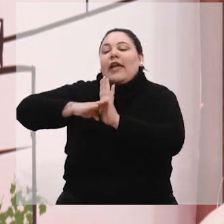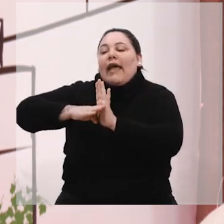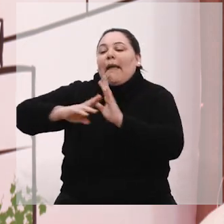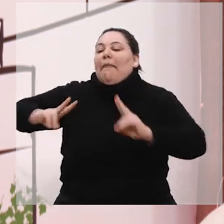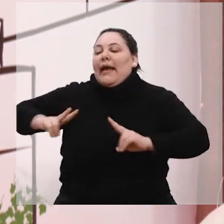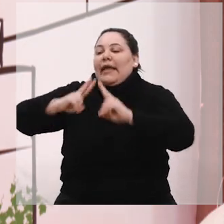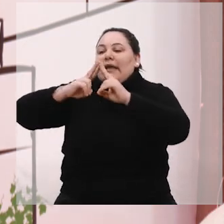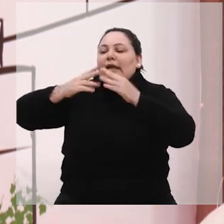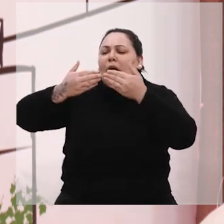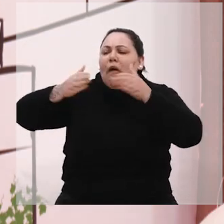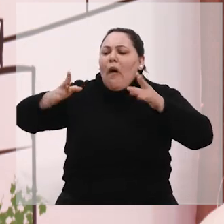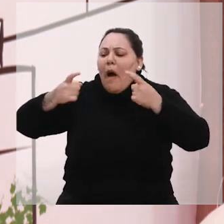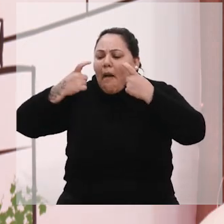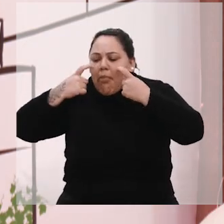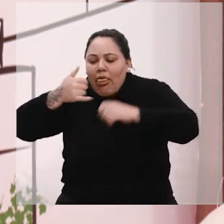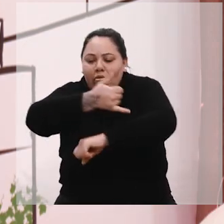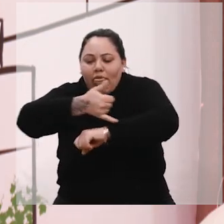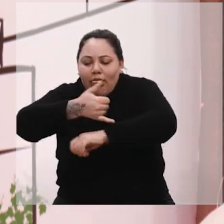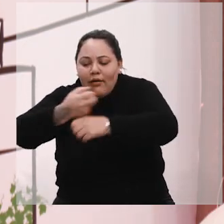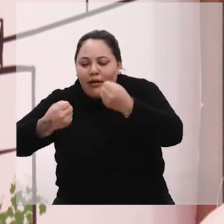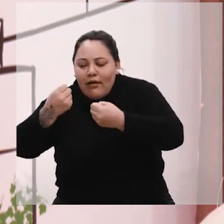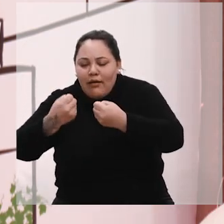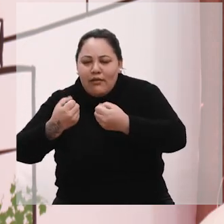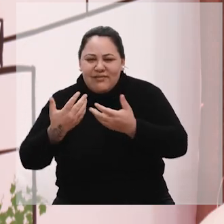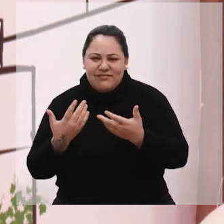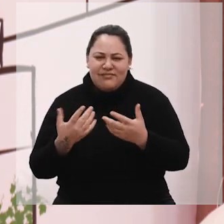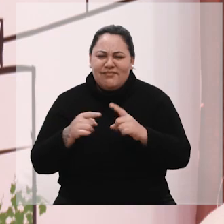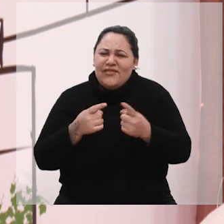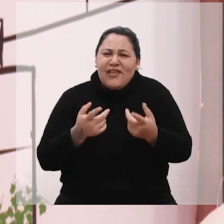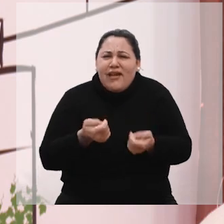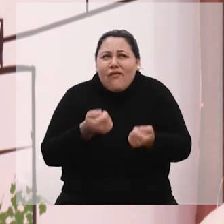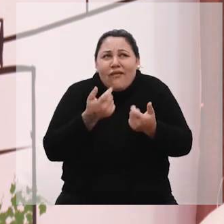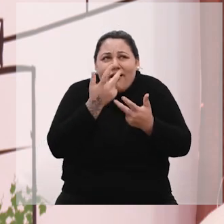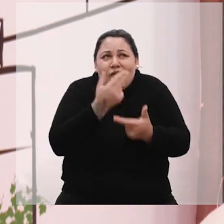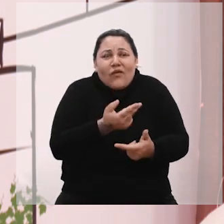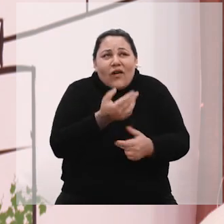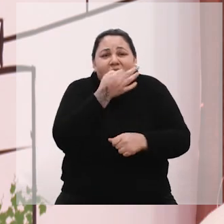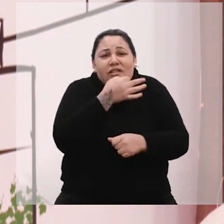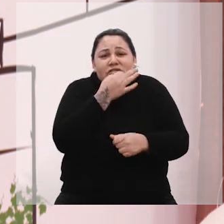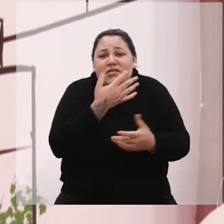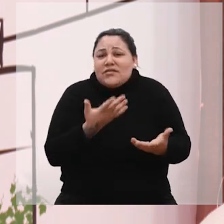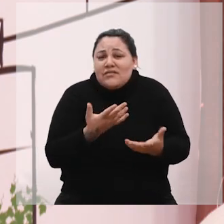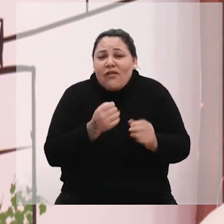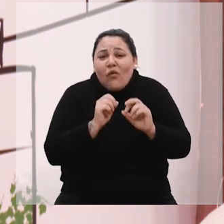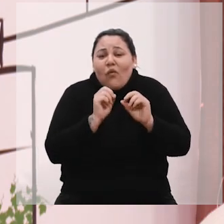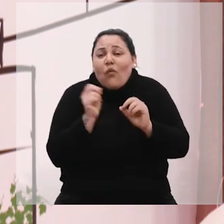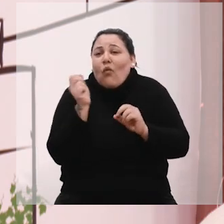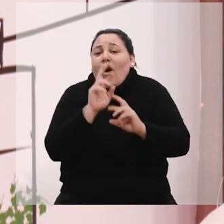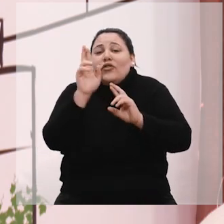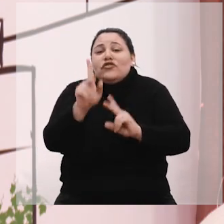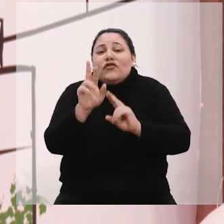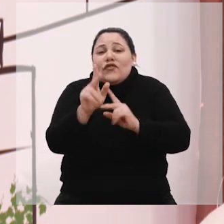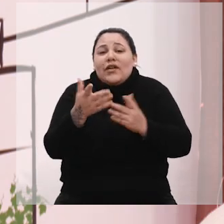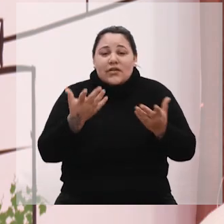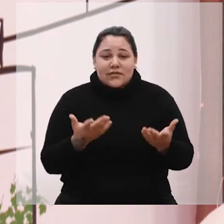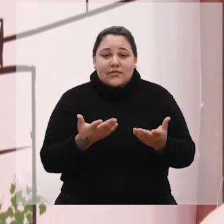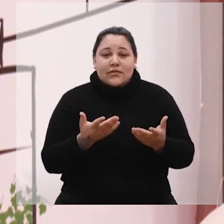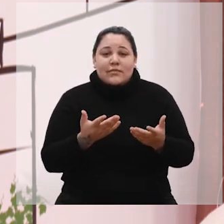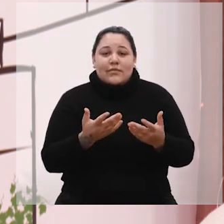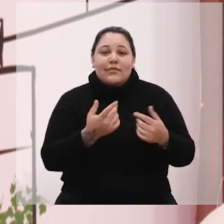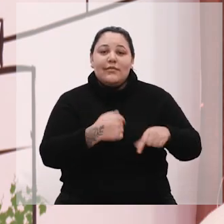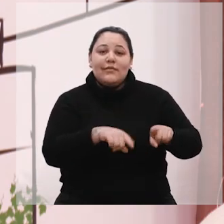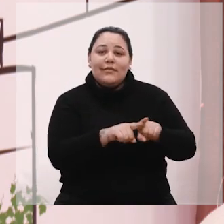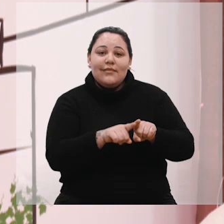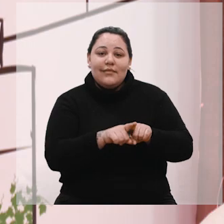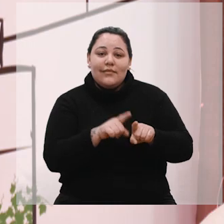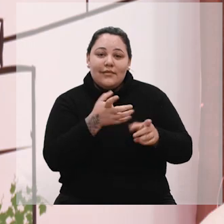a janela, o céu estava azul e os carros passavam na rua. Mas isso é parecido com Caxias do Sul? Qual é a diferença de estar lá? Eu quero